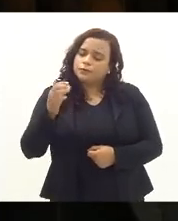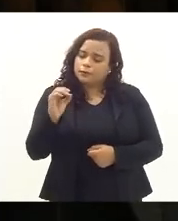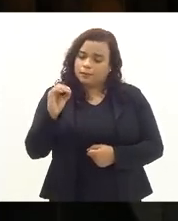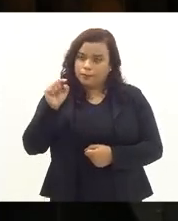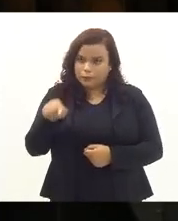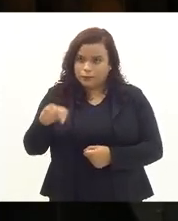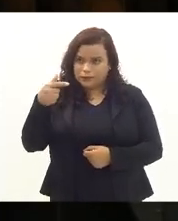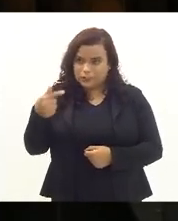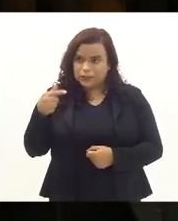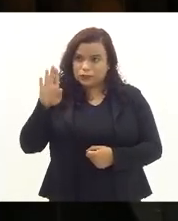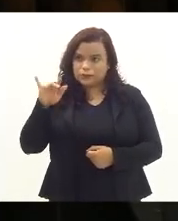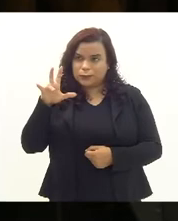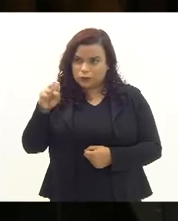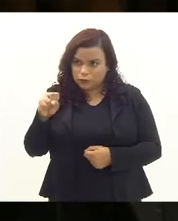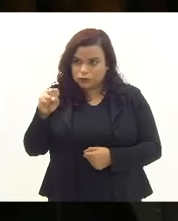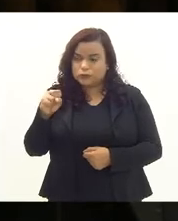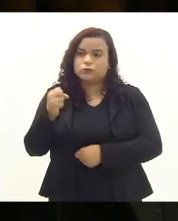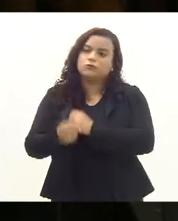Para